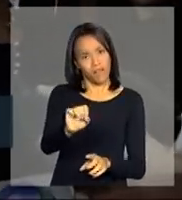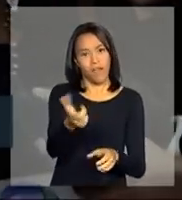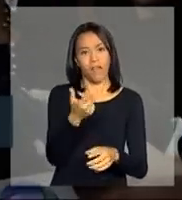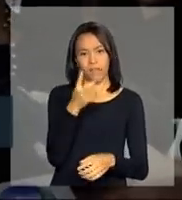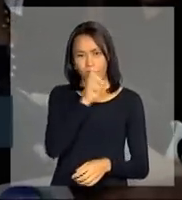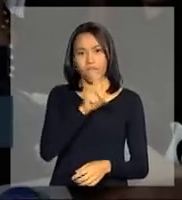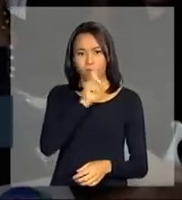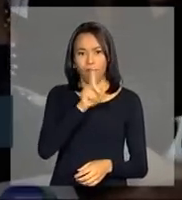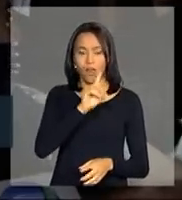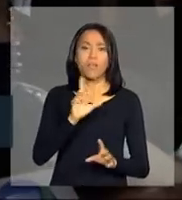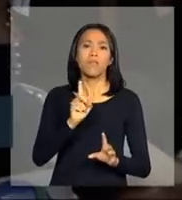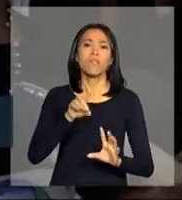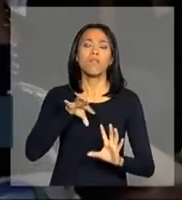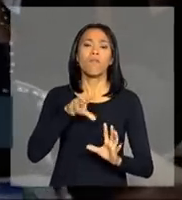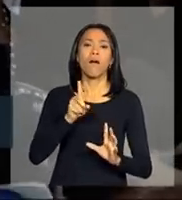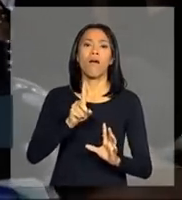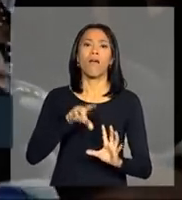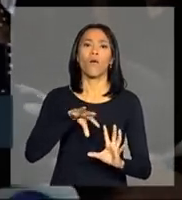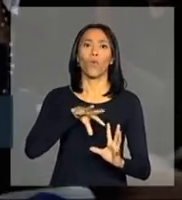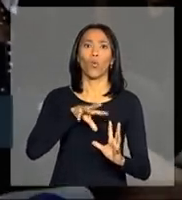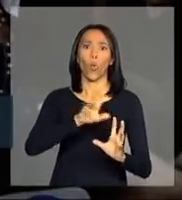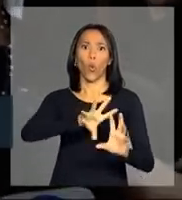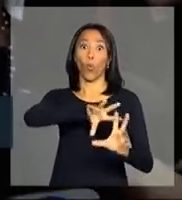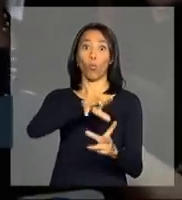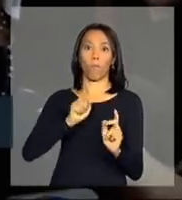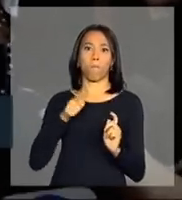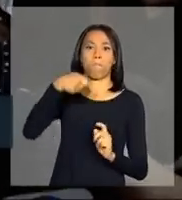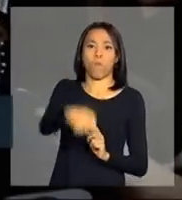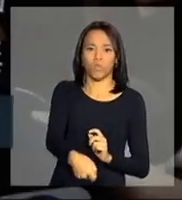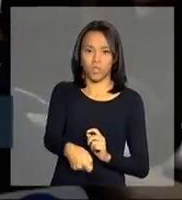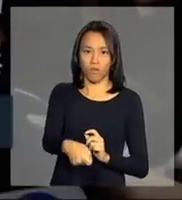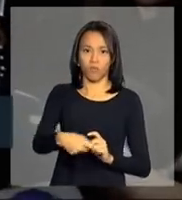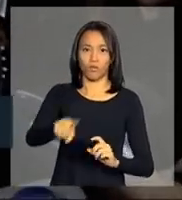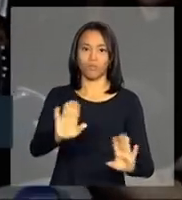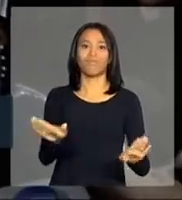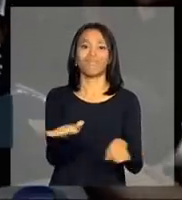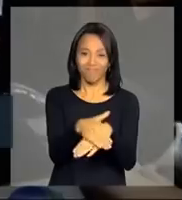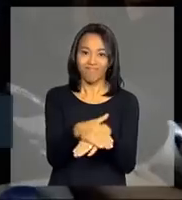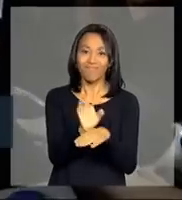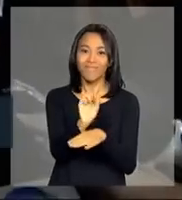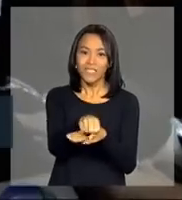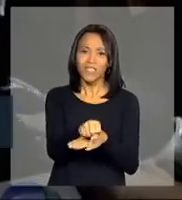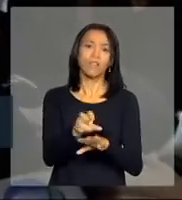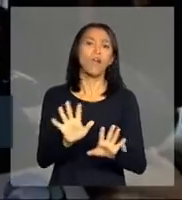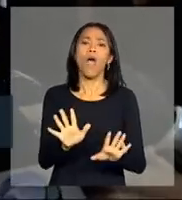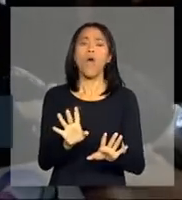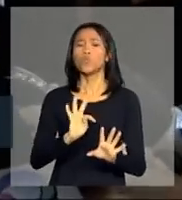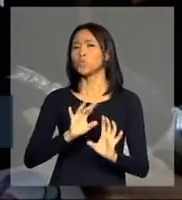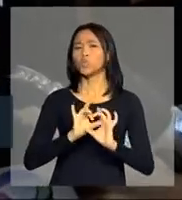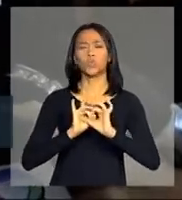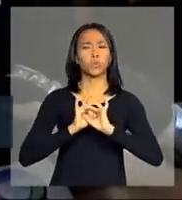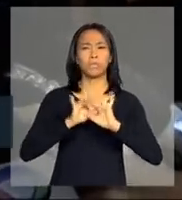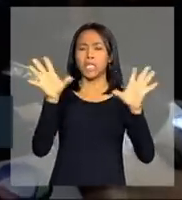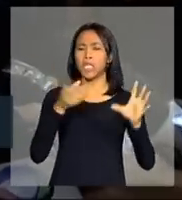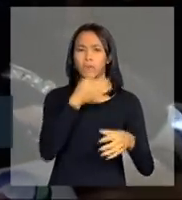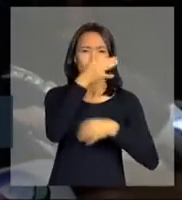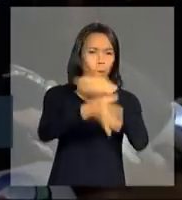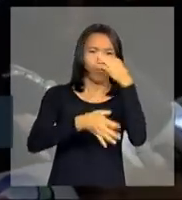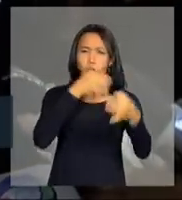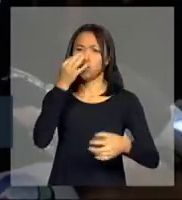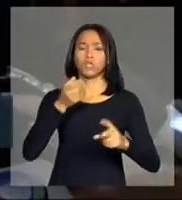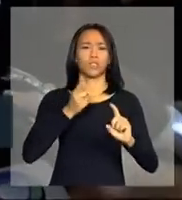é o mundo da posição única. Todas as questões podem ser debatidas,